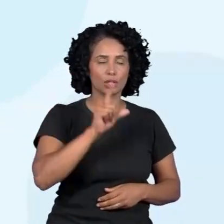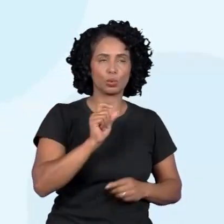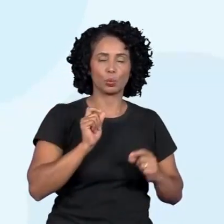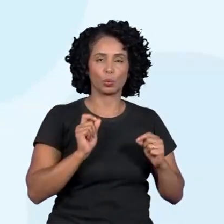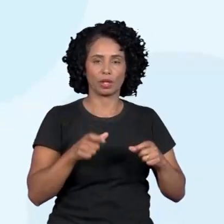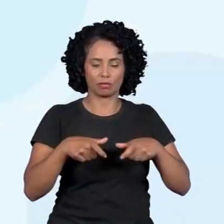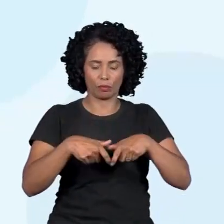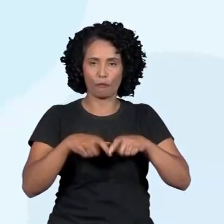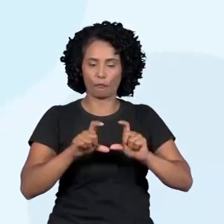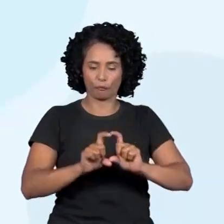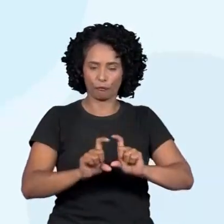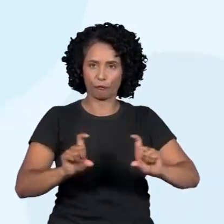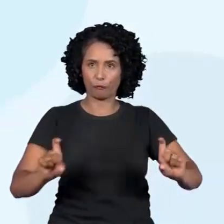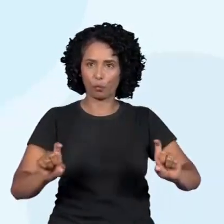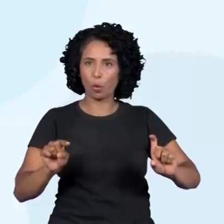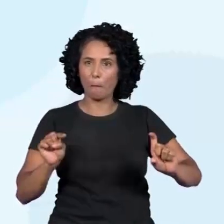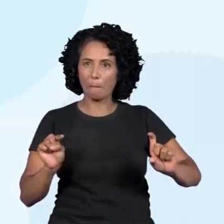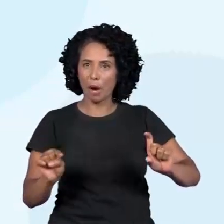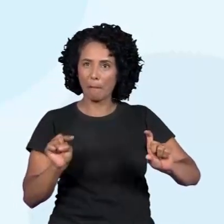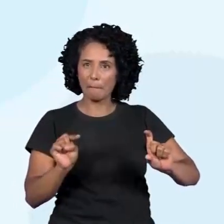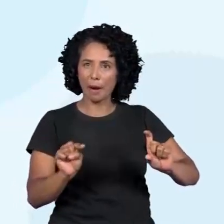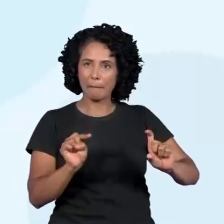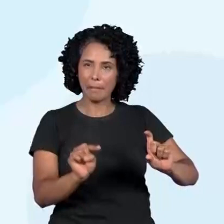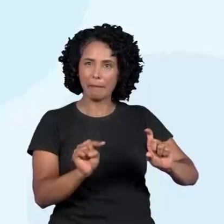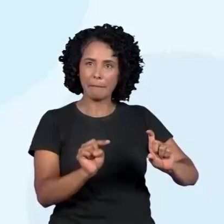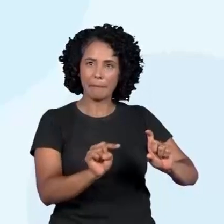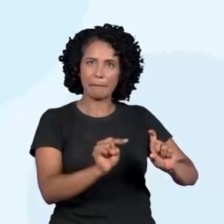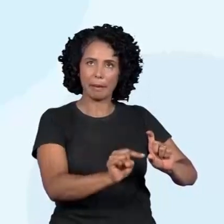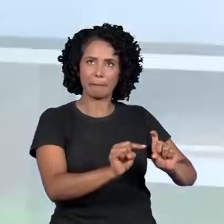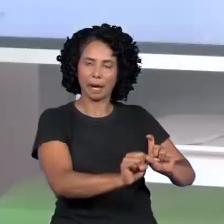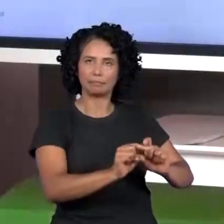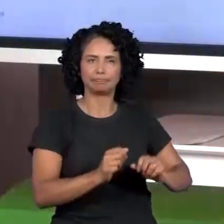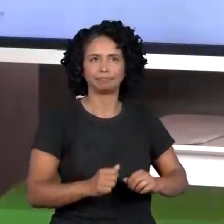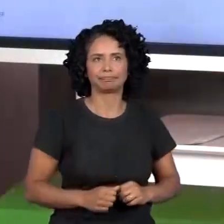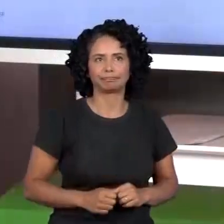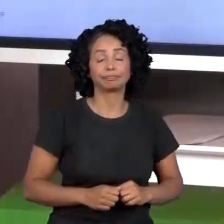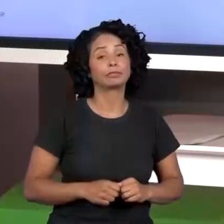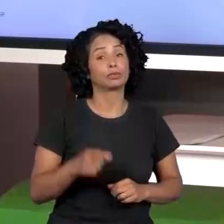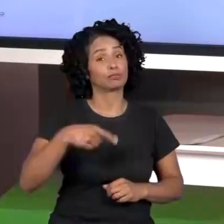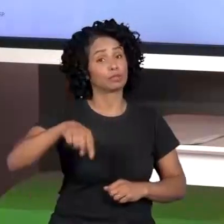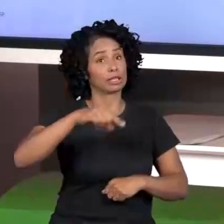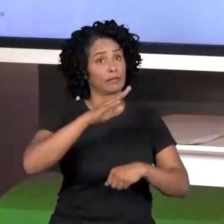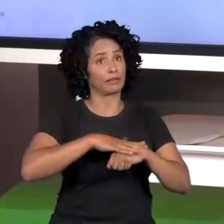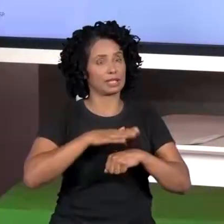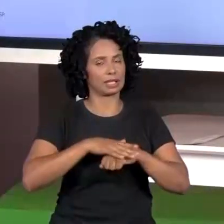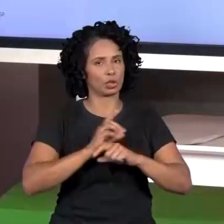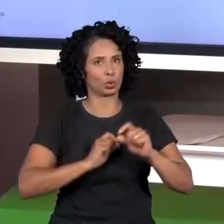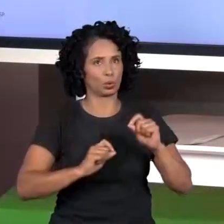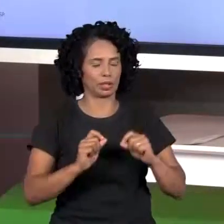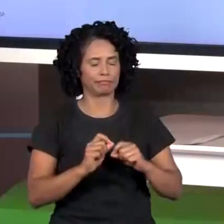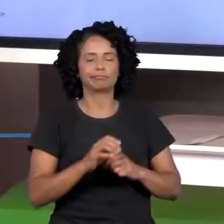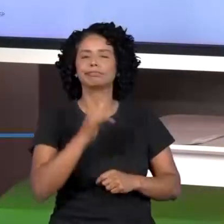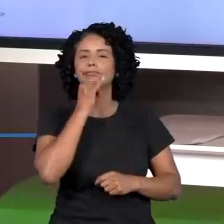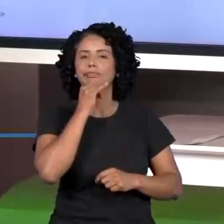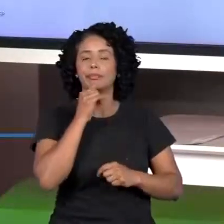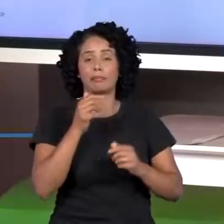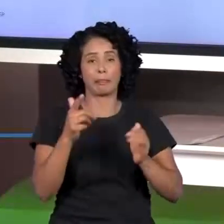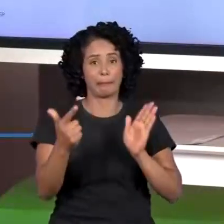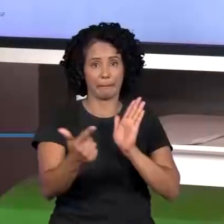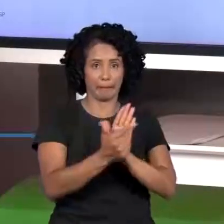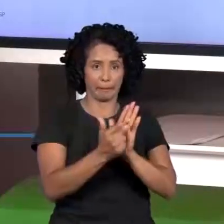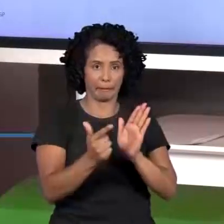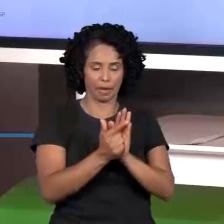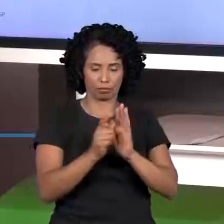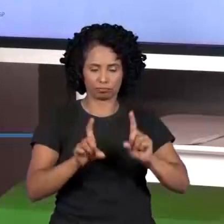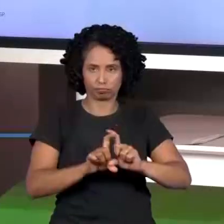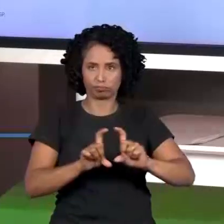furos ficassem bem simétricos. Então, a gente vai fazer esse exercício aqui agora. Nós vamos recortar tiras